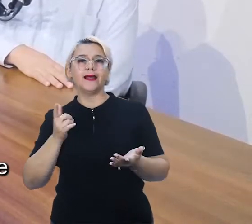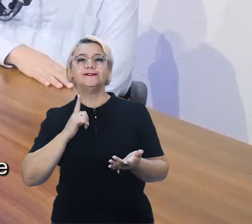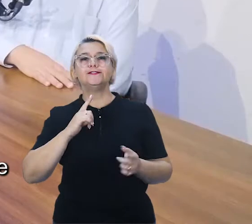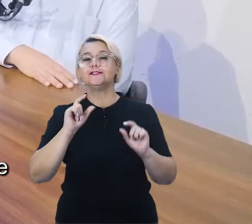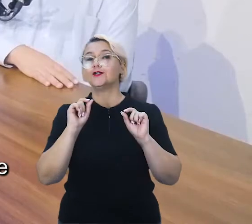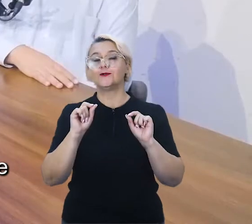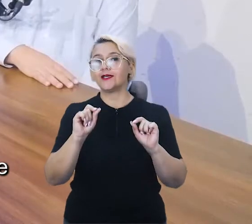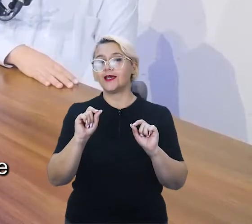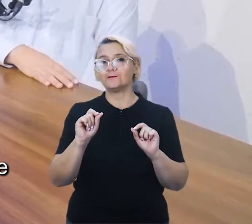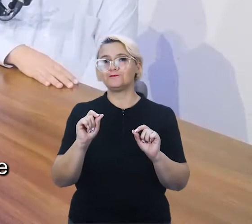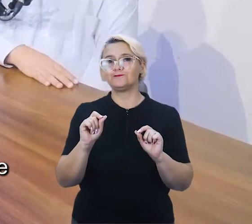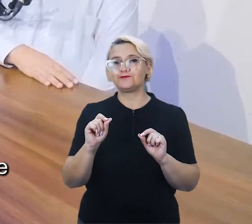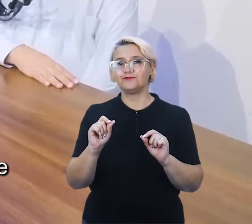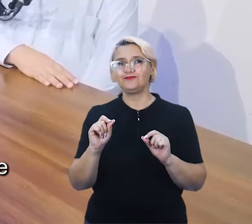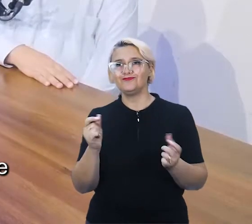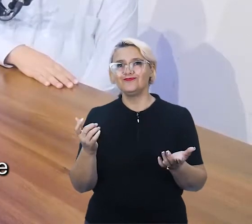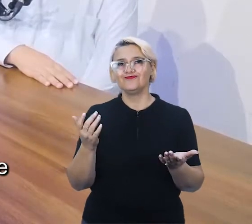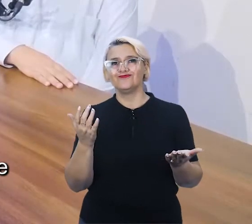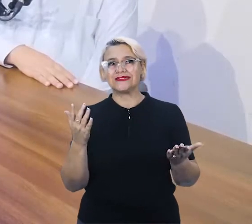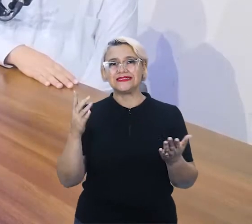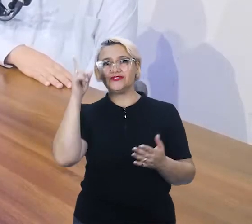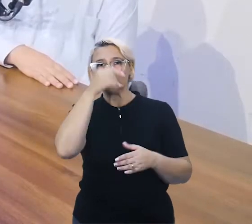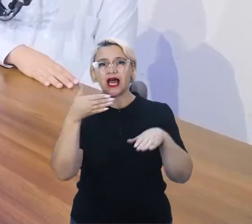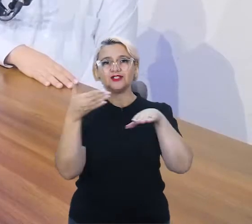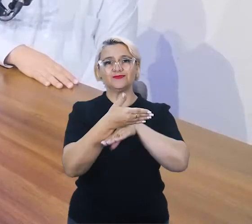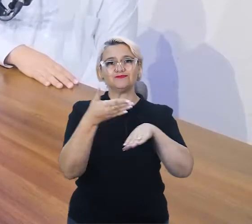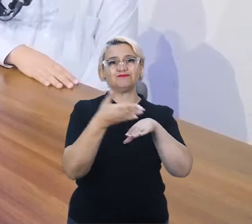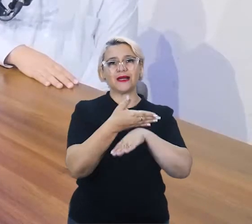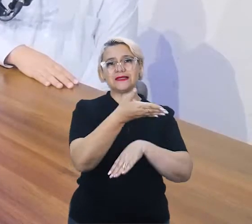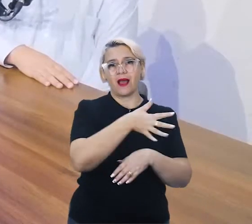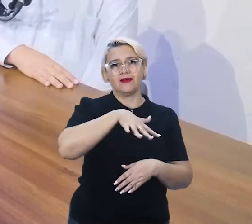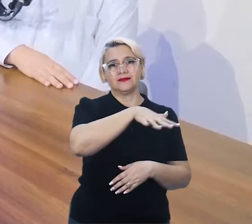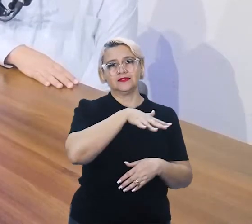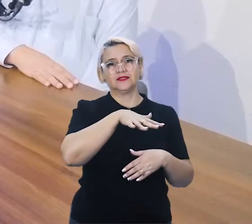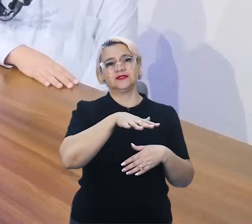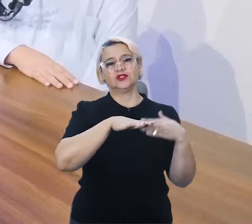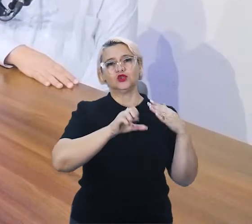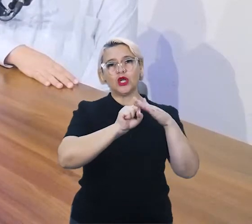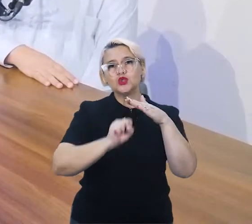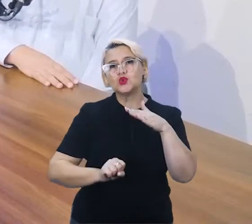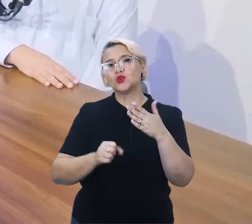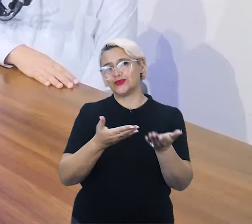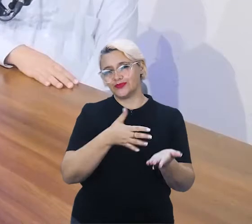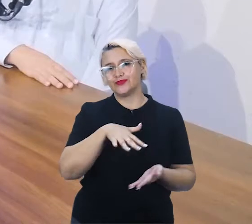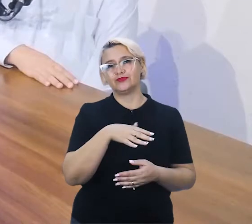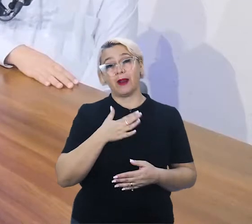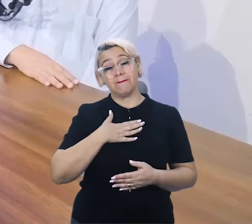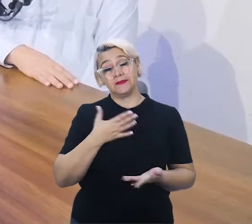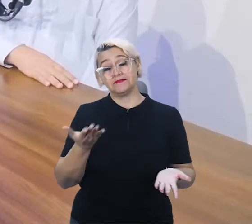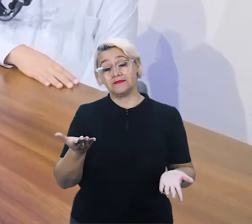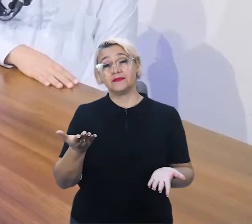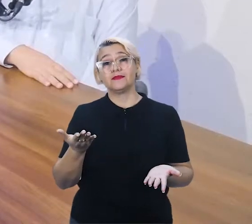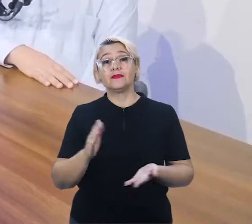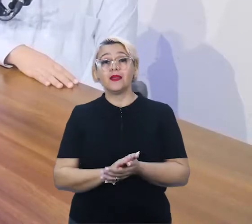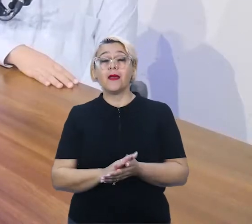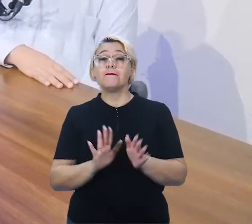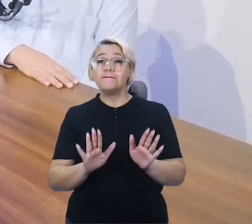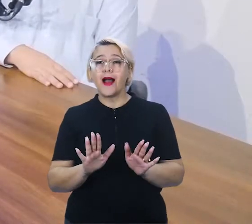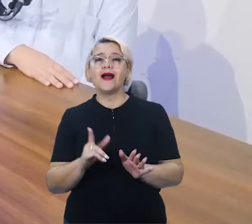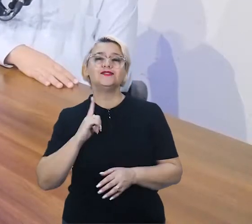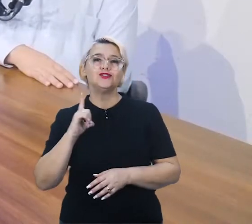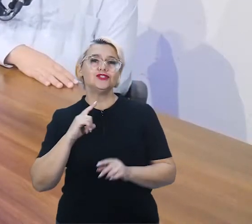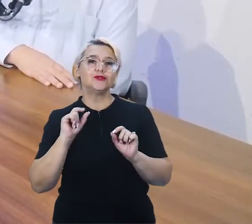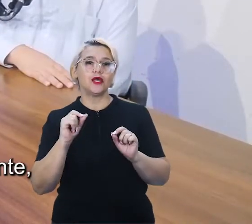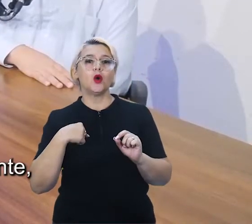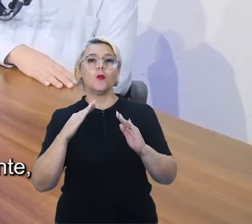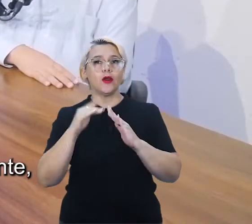gerava Sim. uma certa dificuldade também de transitar pela Zona Sul do Rio para mim. Mas eu, juntando tudo isso, eu